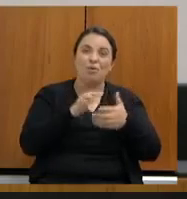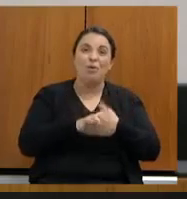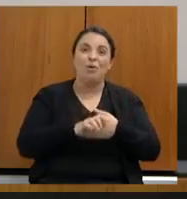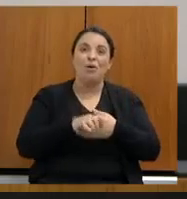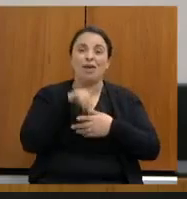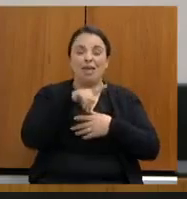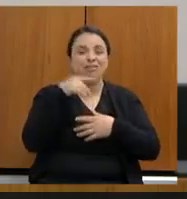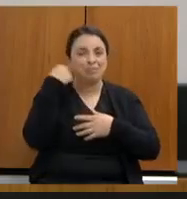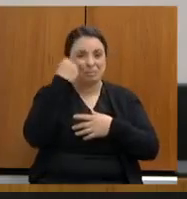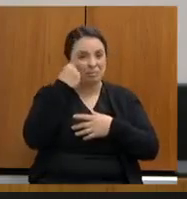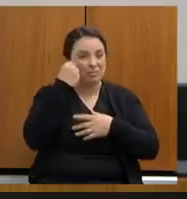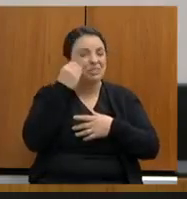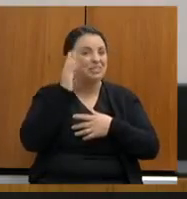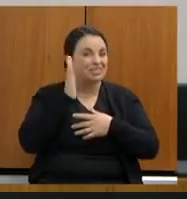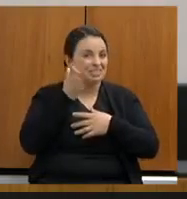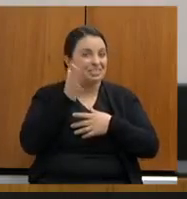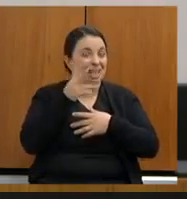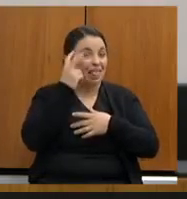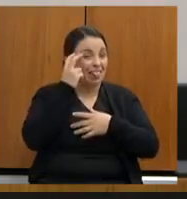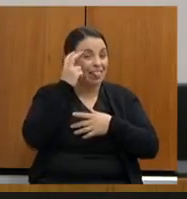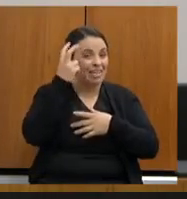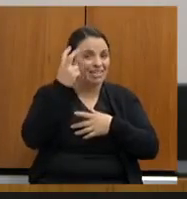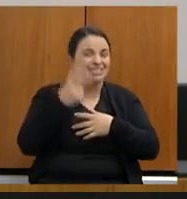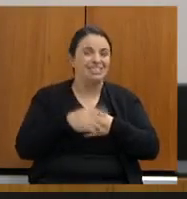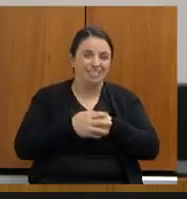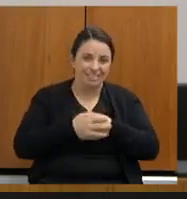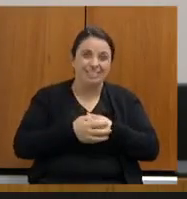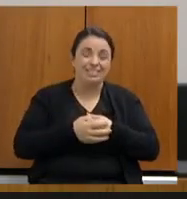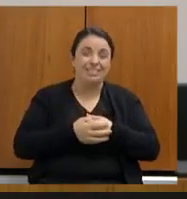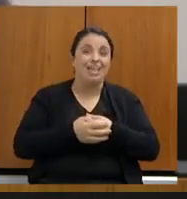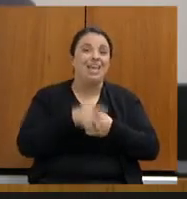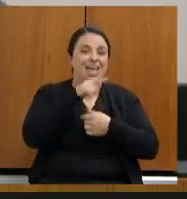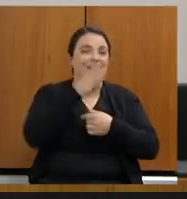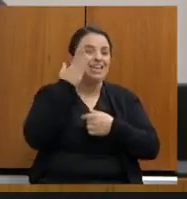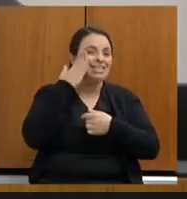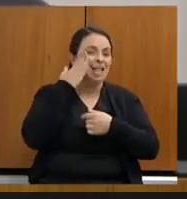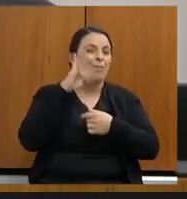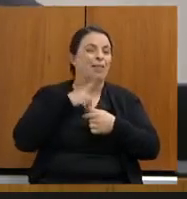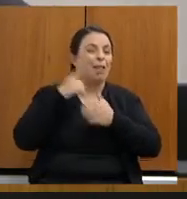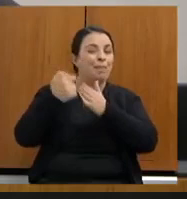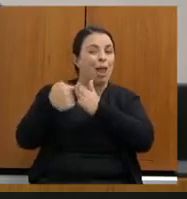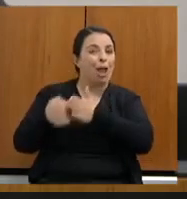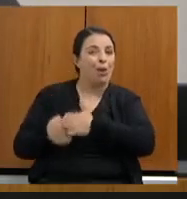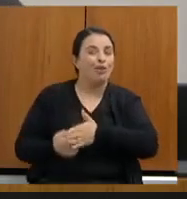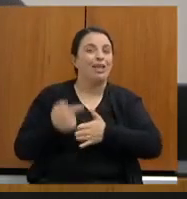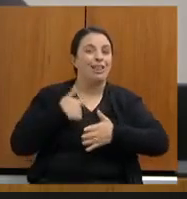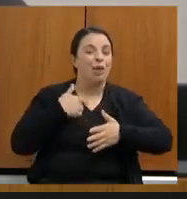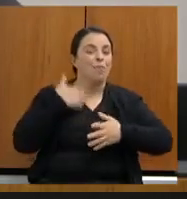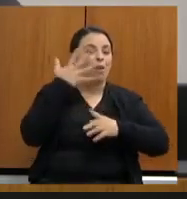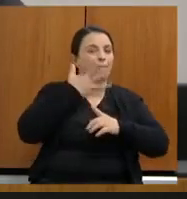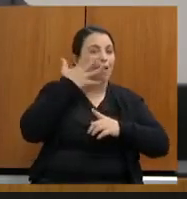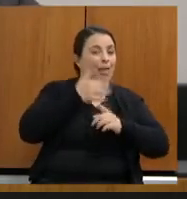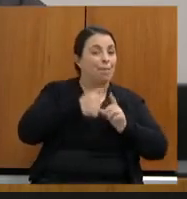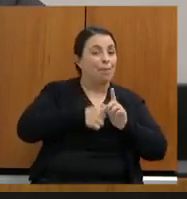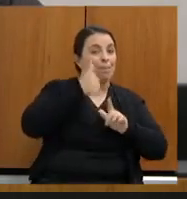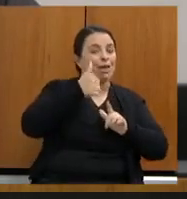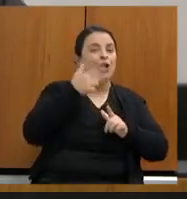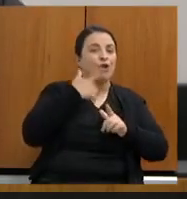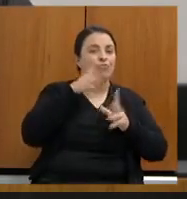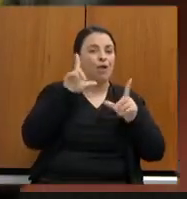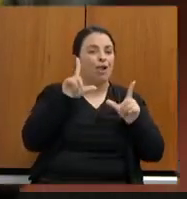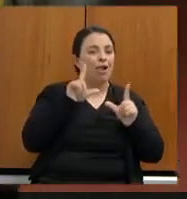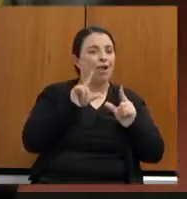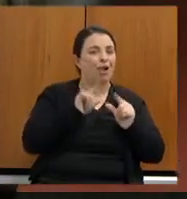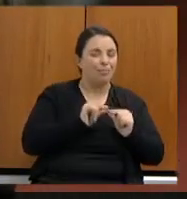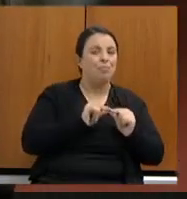uma muito experiente e inteligente já sabia que teria muitas perguntas ele falou vou enxugar minha fala porque teremos muitas